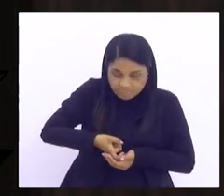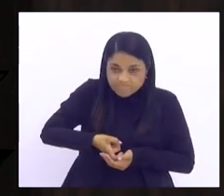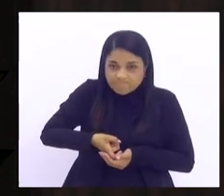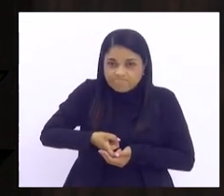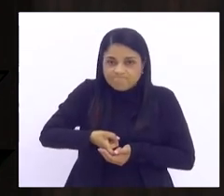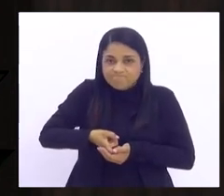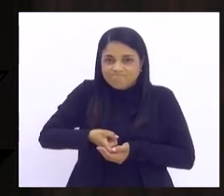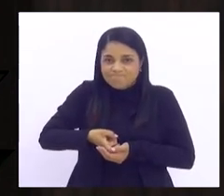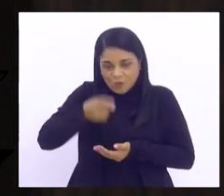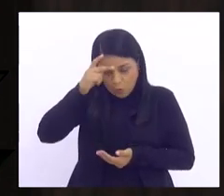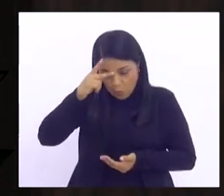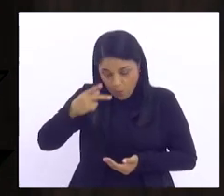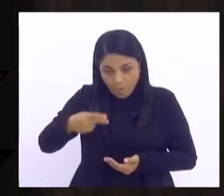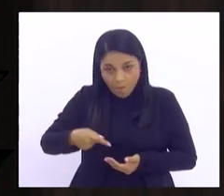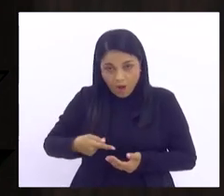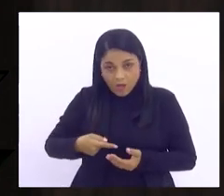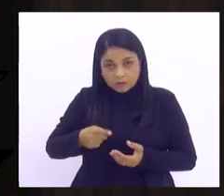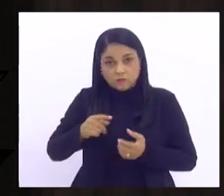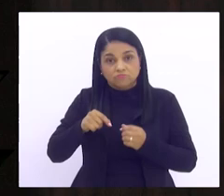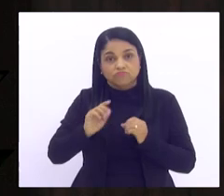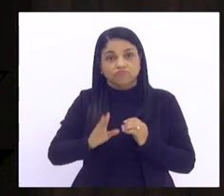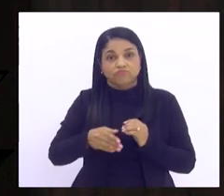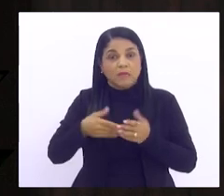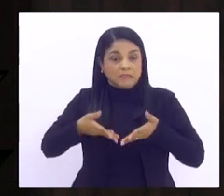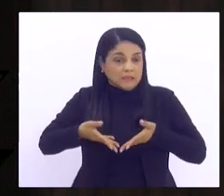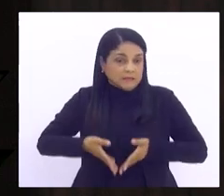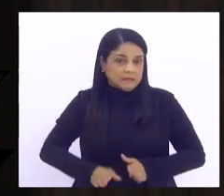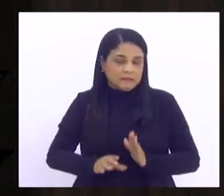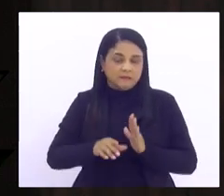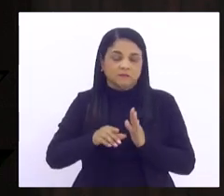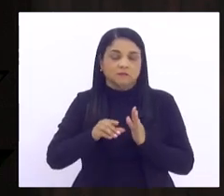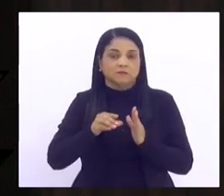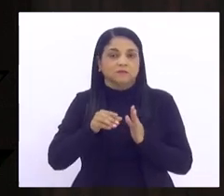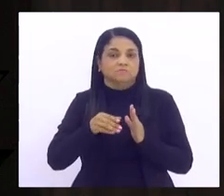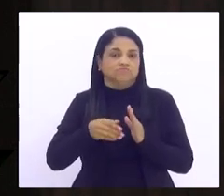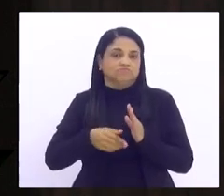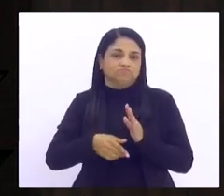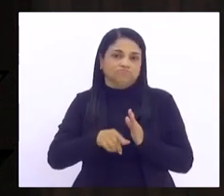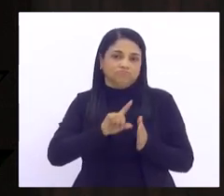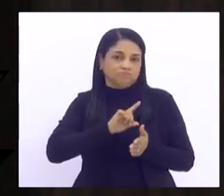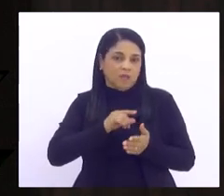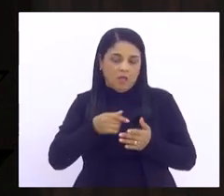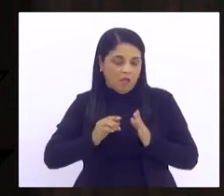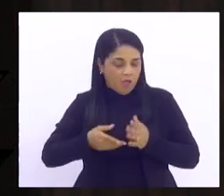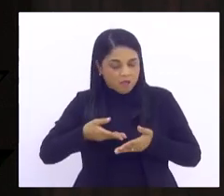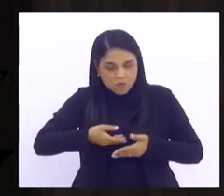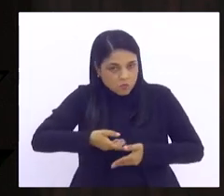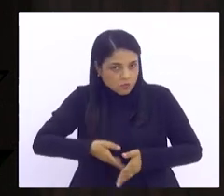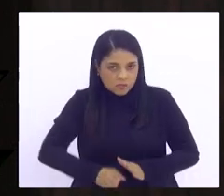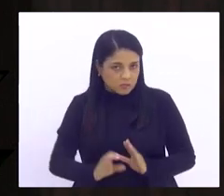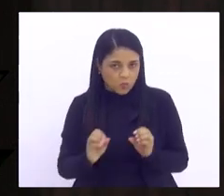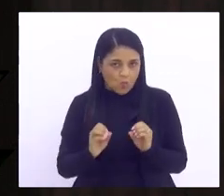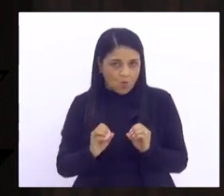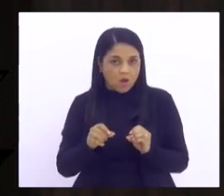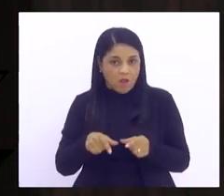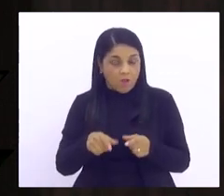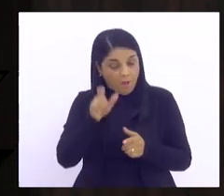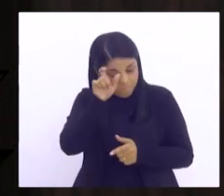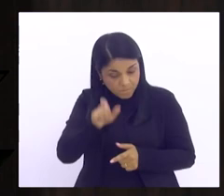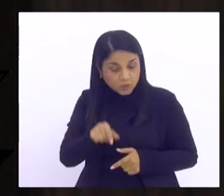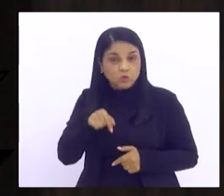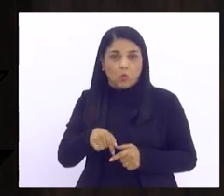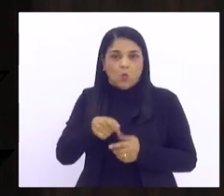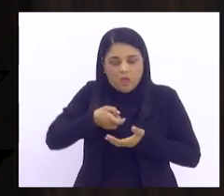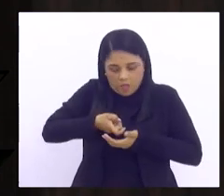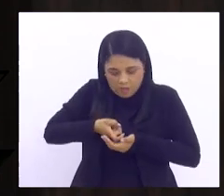humano que foi concebido, mas ainda não foi nascido, ainda não nasceu. Então, é um indivíduo humano, está ali. É uma pessoa,